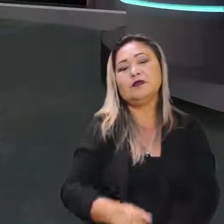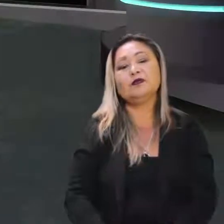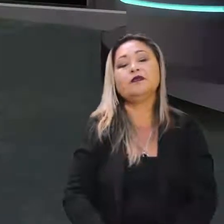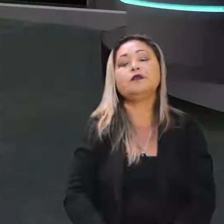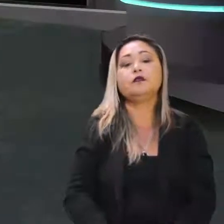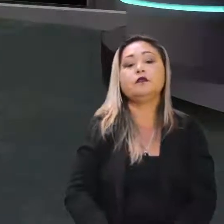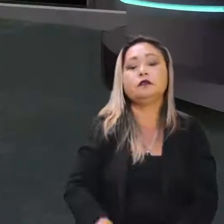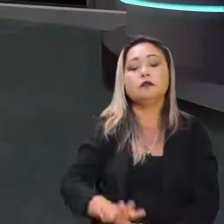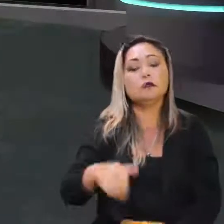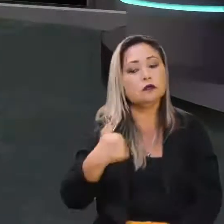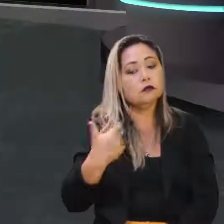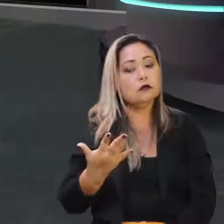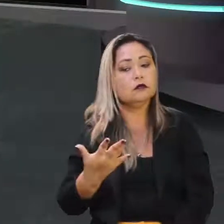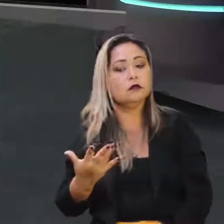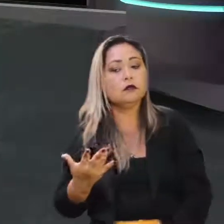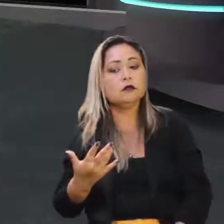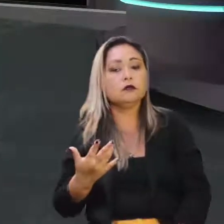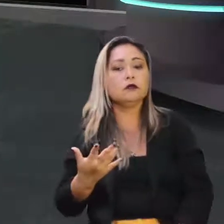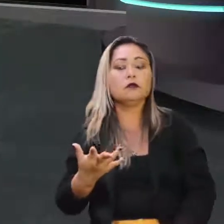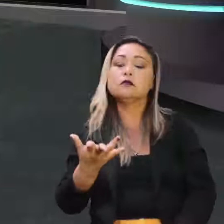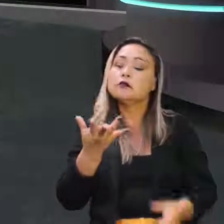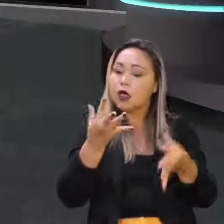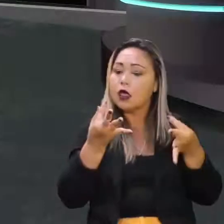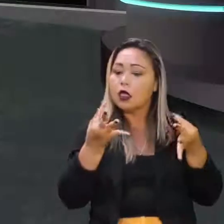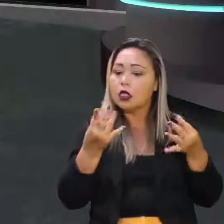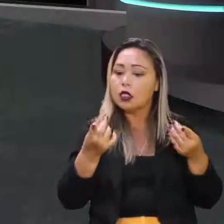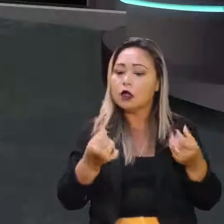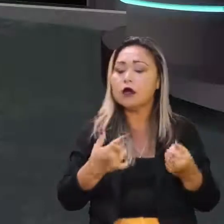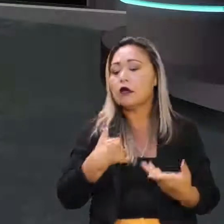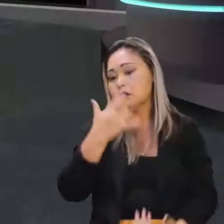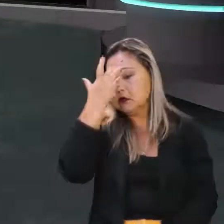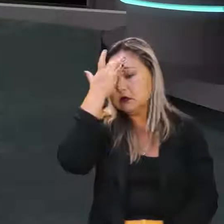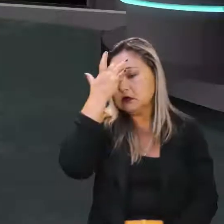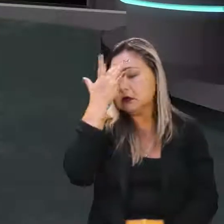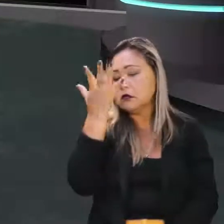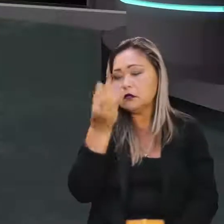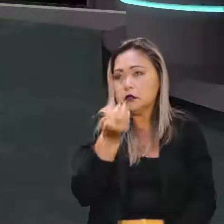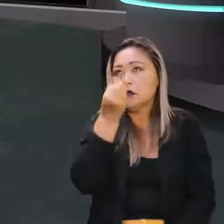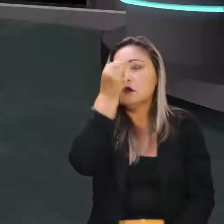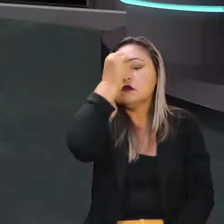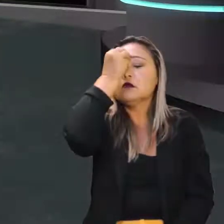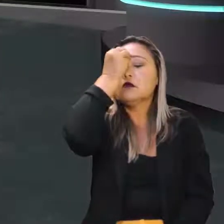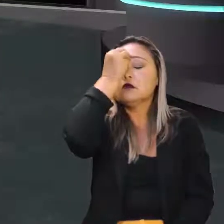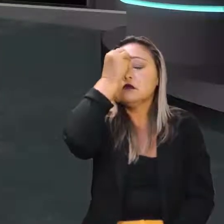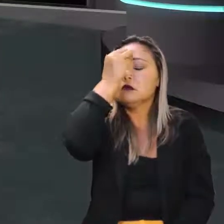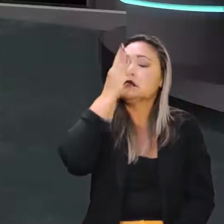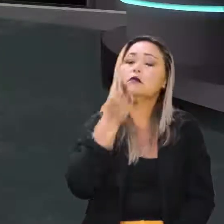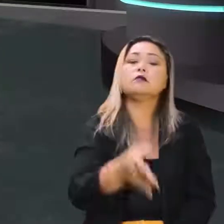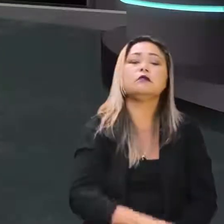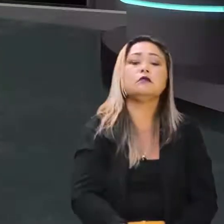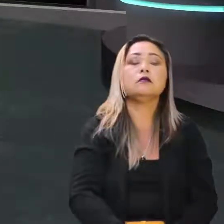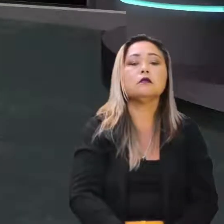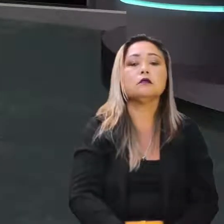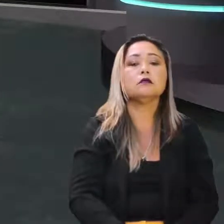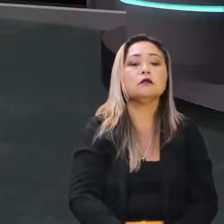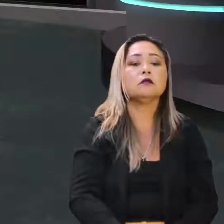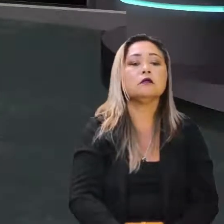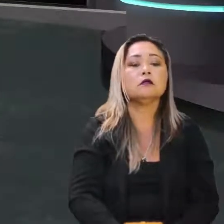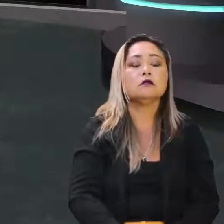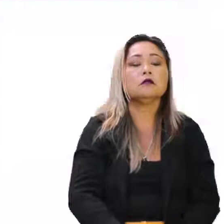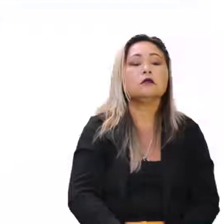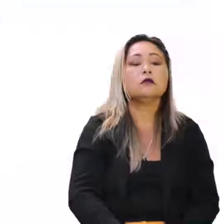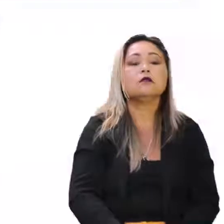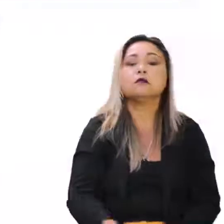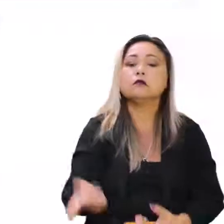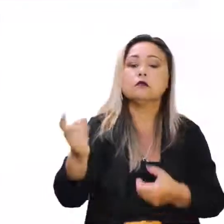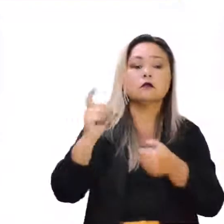falou. Né? Vamos lá, então. É um detalhe, né? Vai facilitar memorizar, localizar né? e identificar. Verdade.